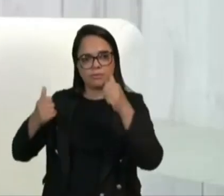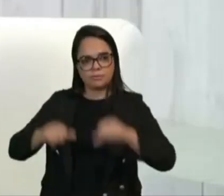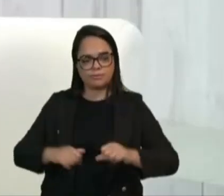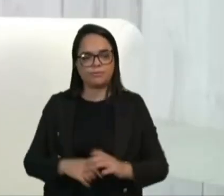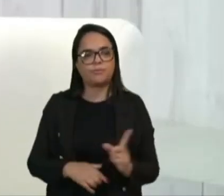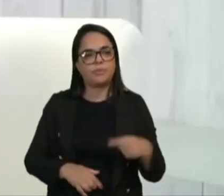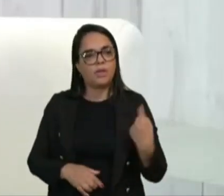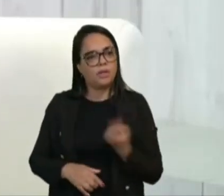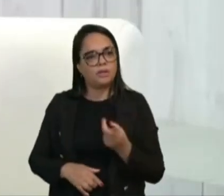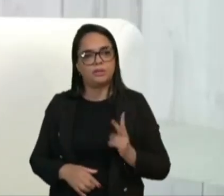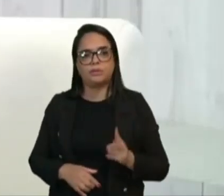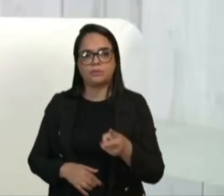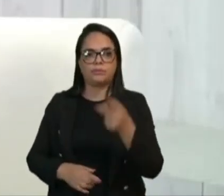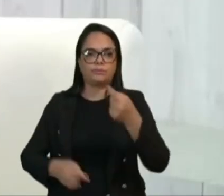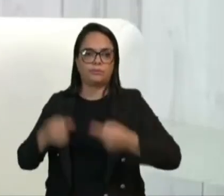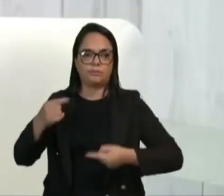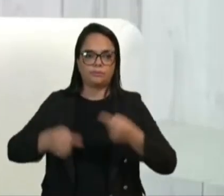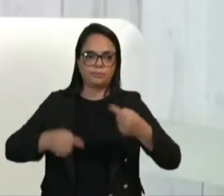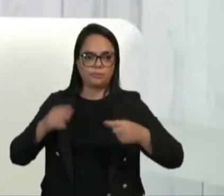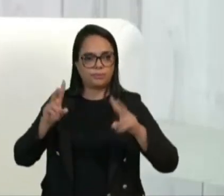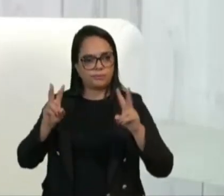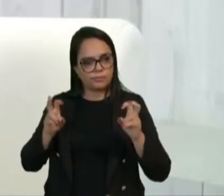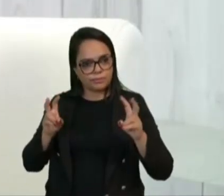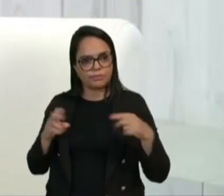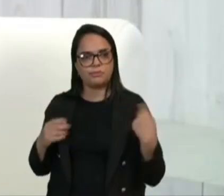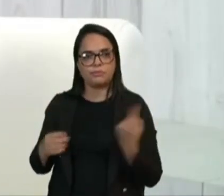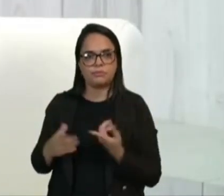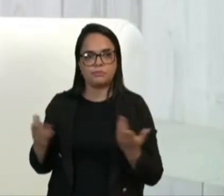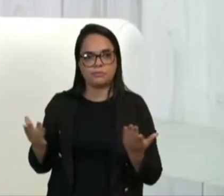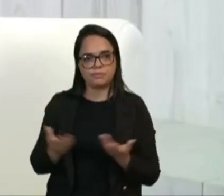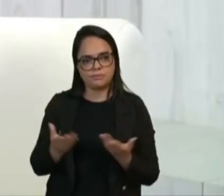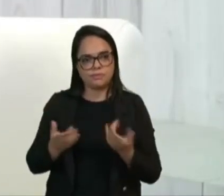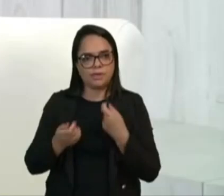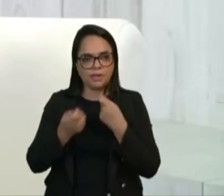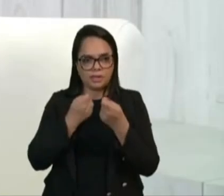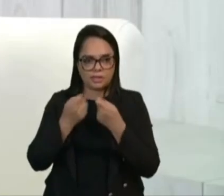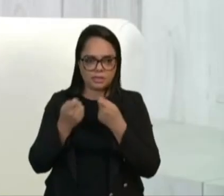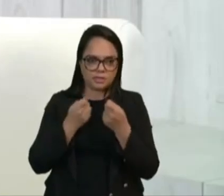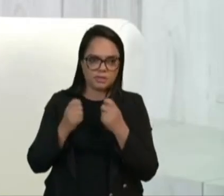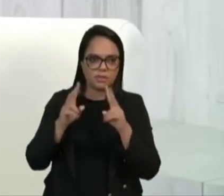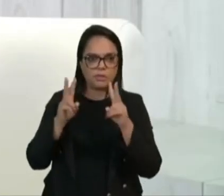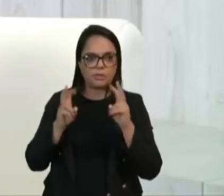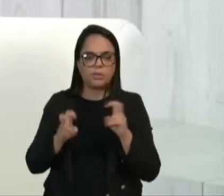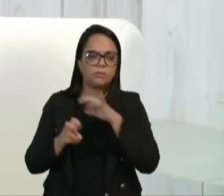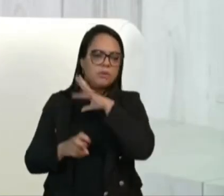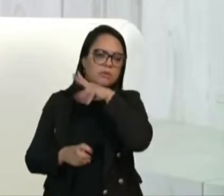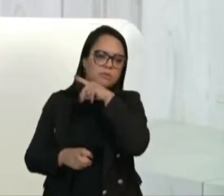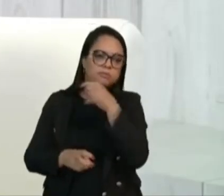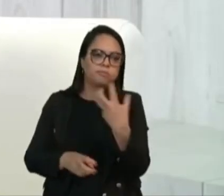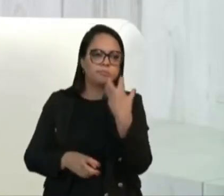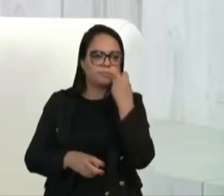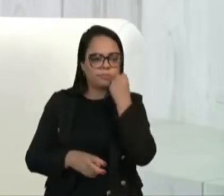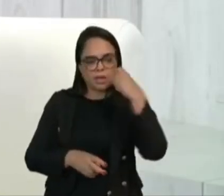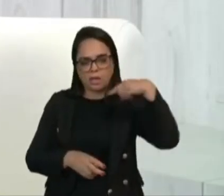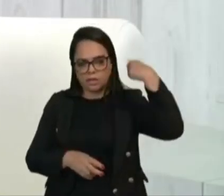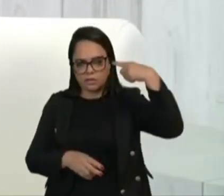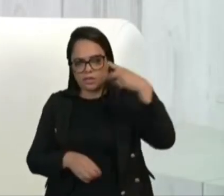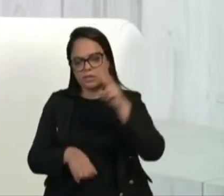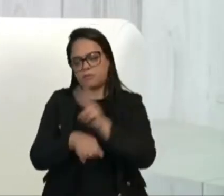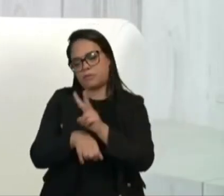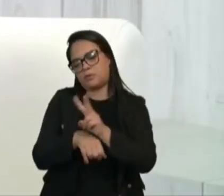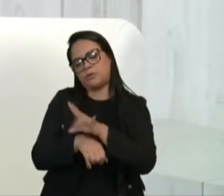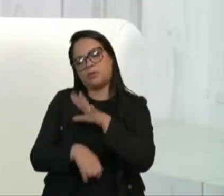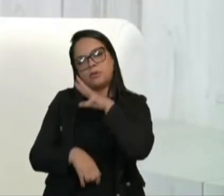Nós vamos continuar a falar sobre o assunto. Nós vamos agora para a entrevista sobre a adoção de animais com a advogada e protetora